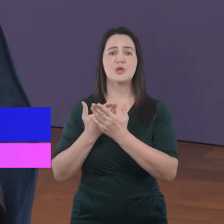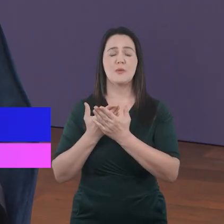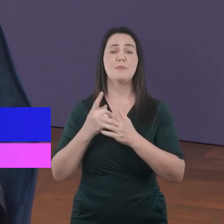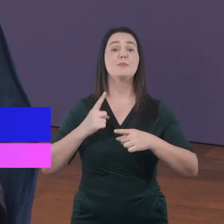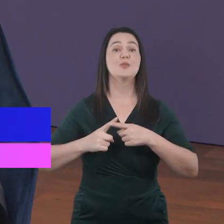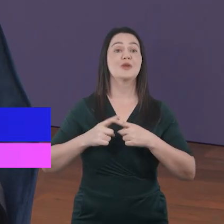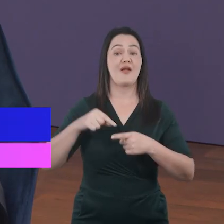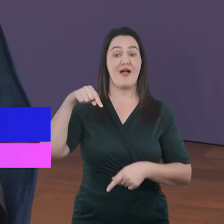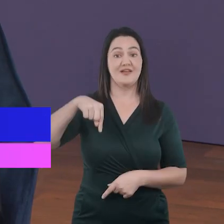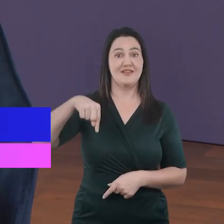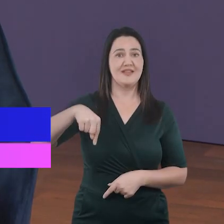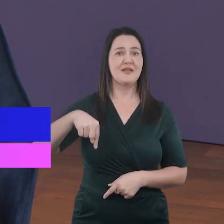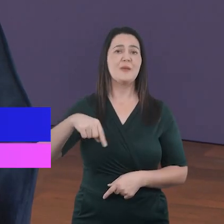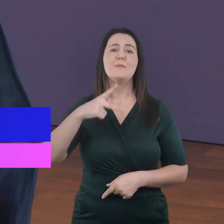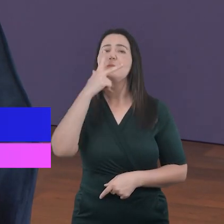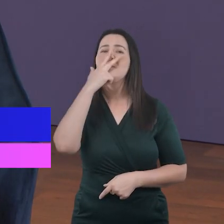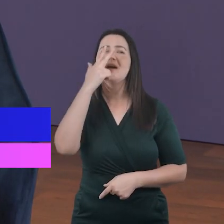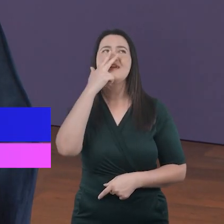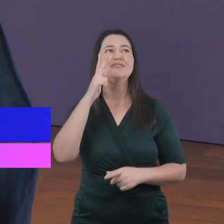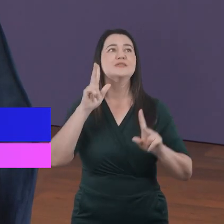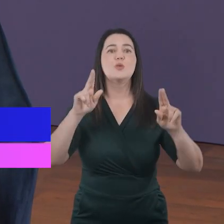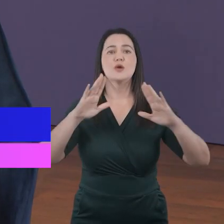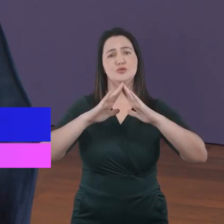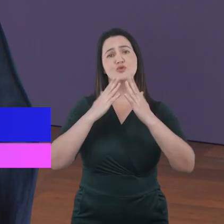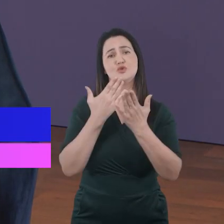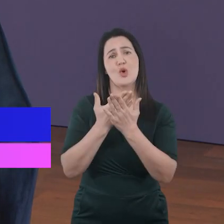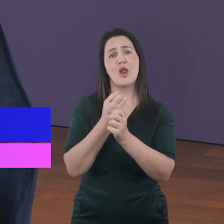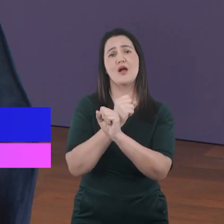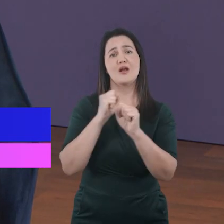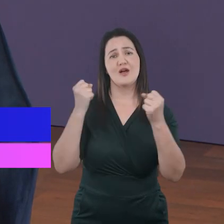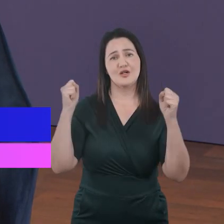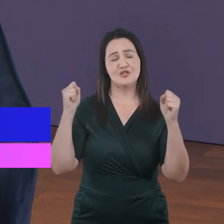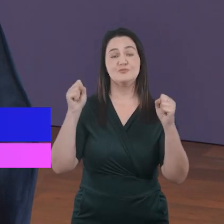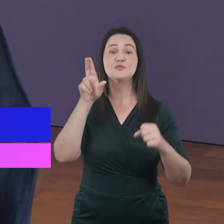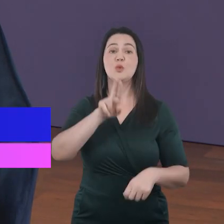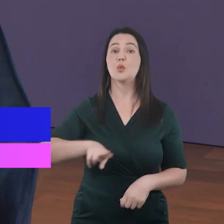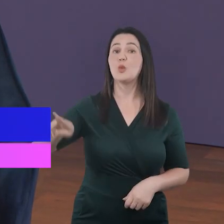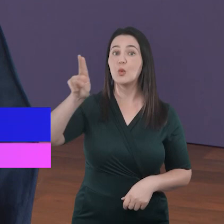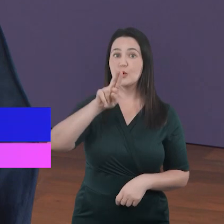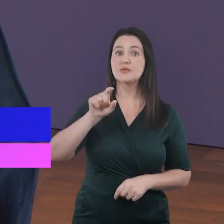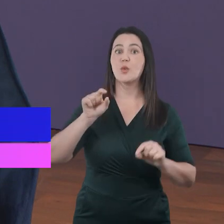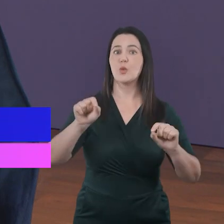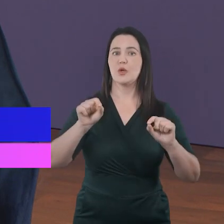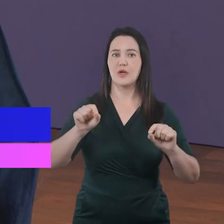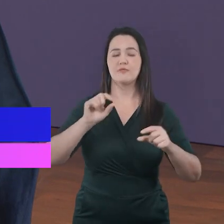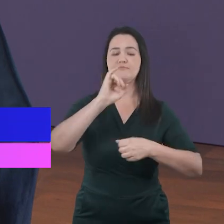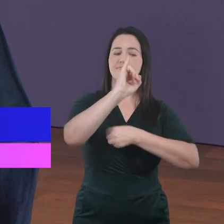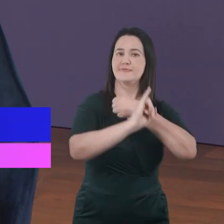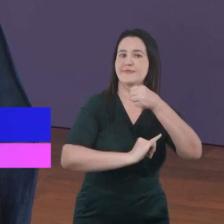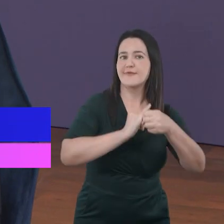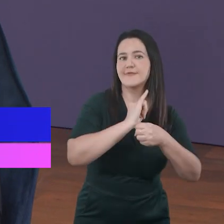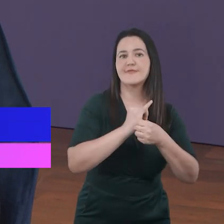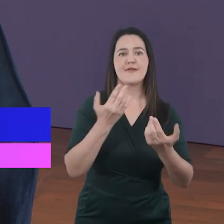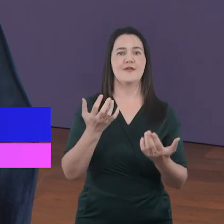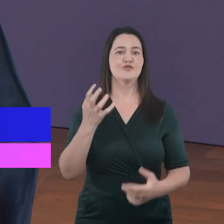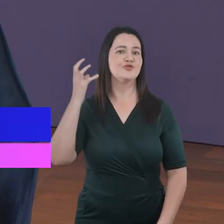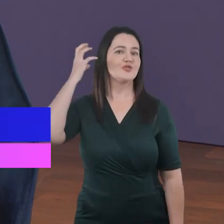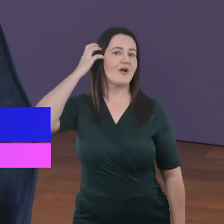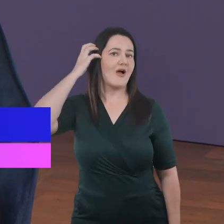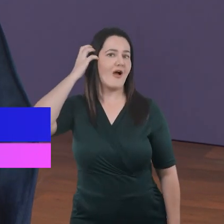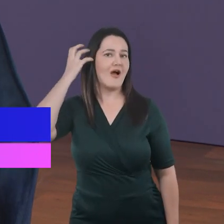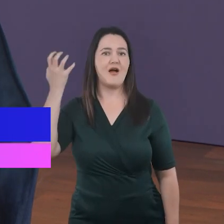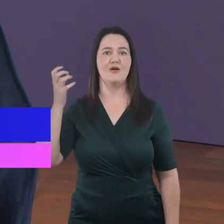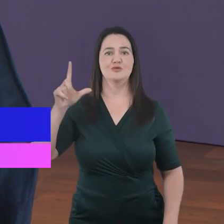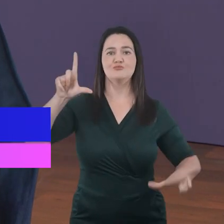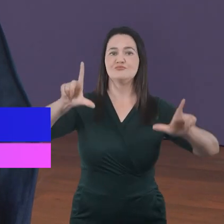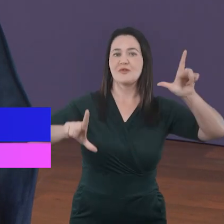Deus. Porque eu já falei isso para vocês. Na verdade, a Novo Tempo é uma grande escola bíblica que usa a rádio, TV e a